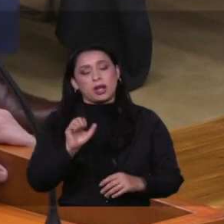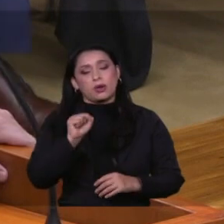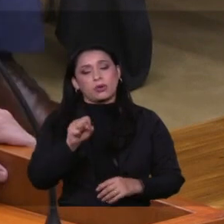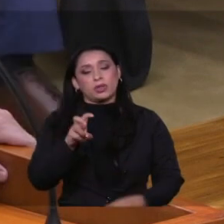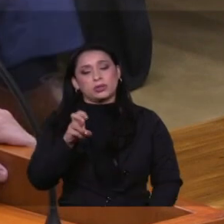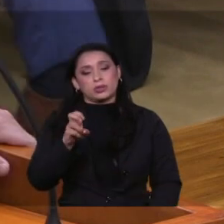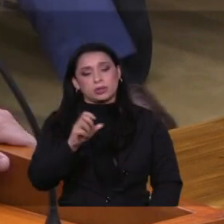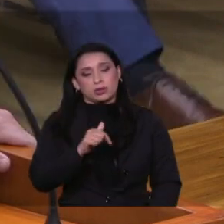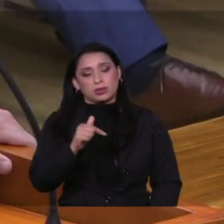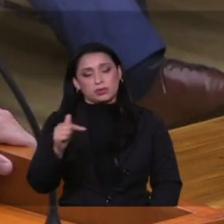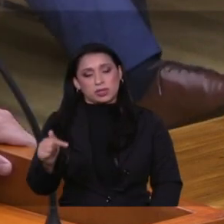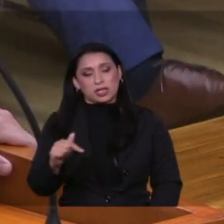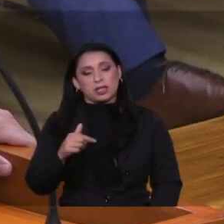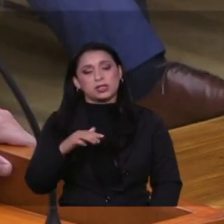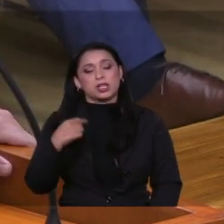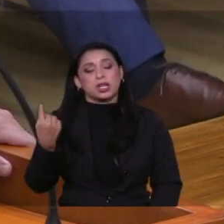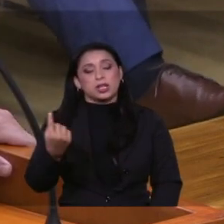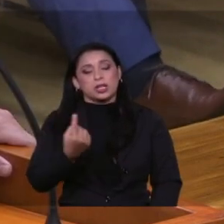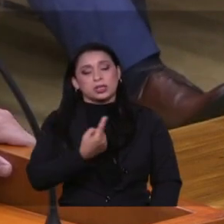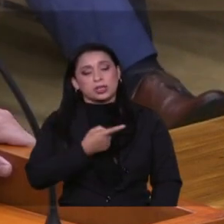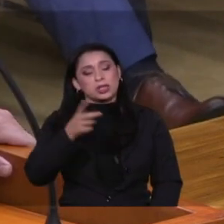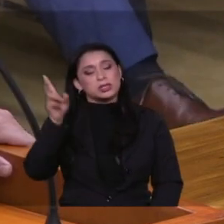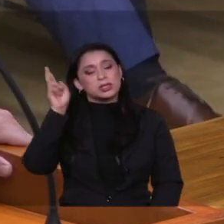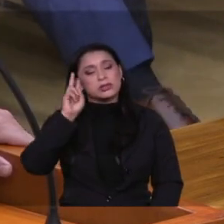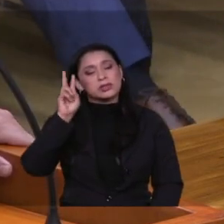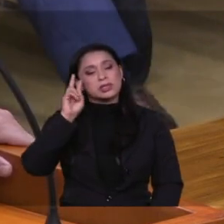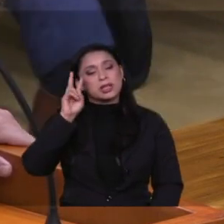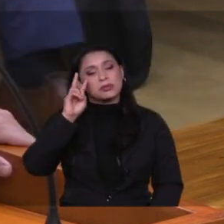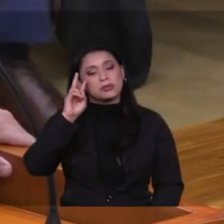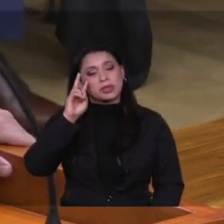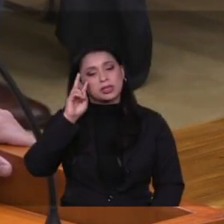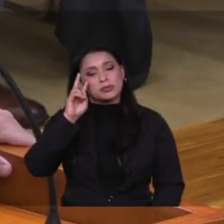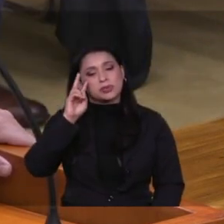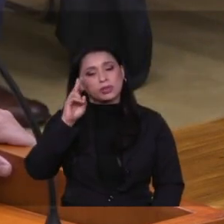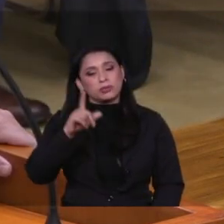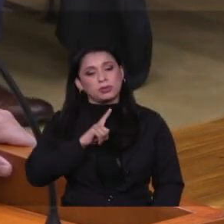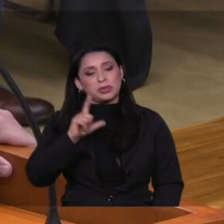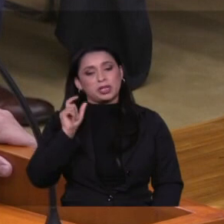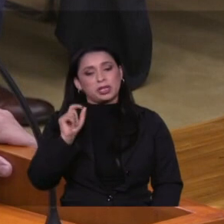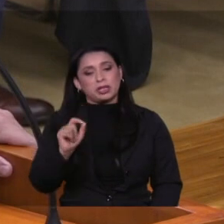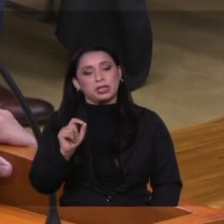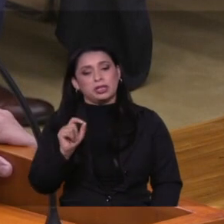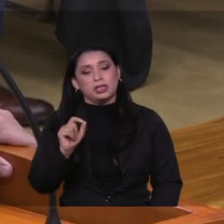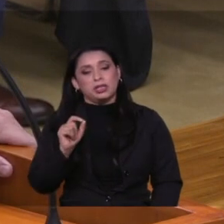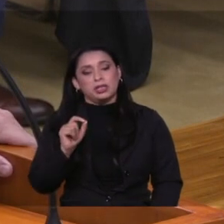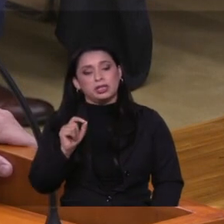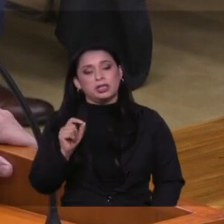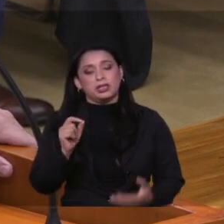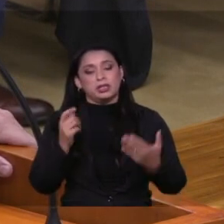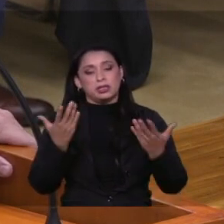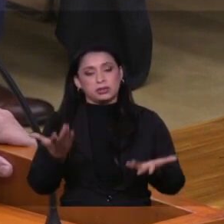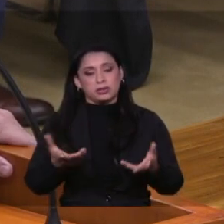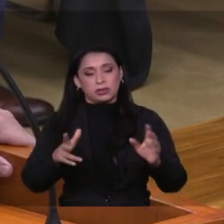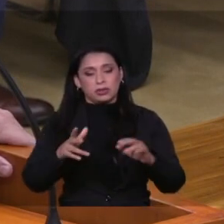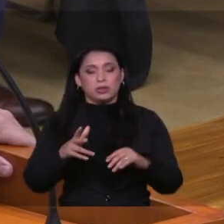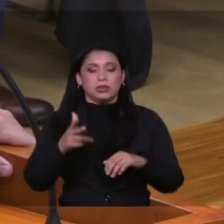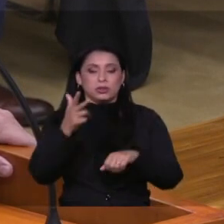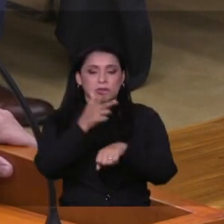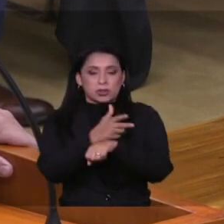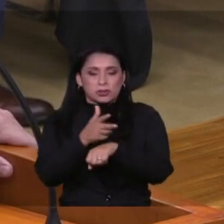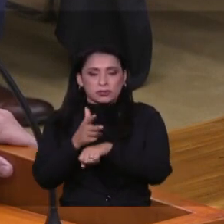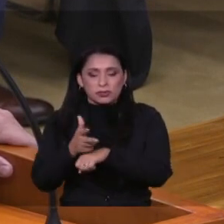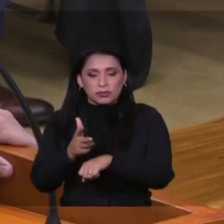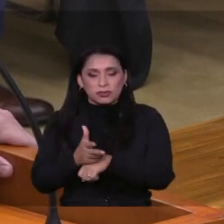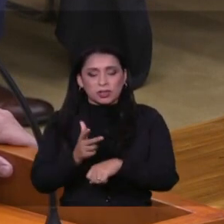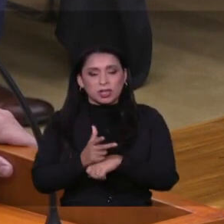E nós nos lembramos das fotos e dos vídeos do